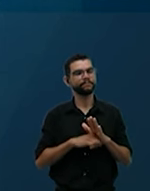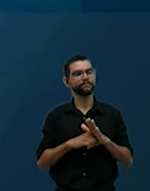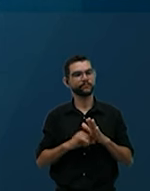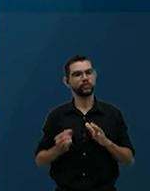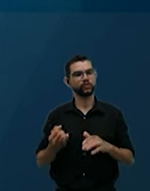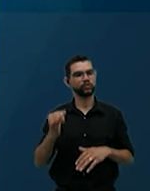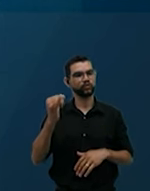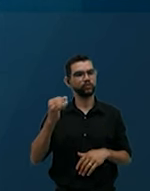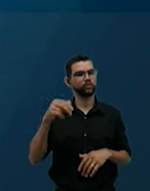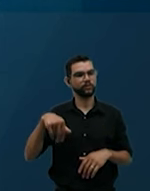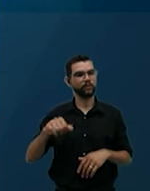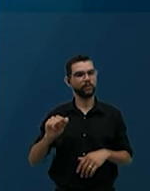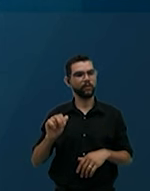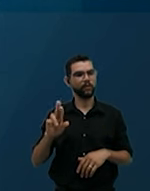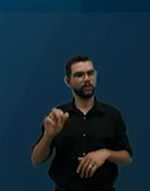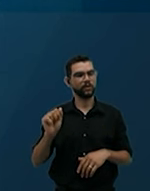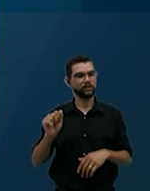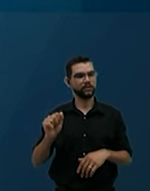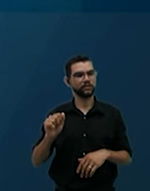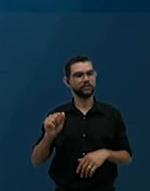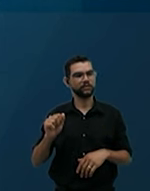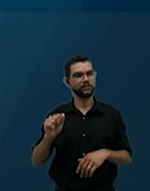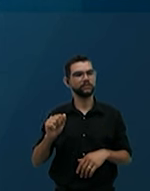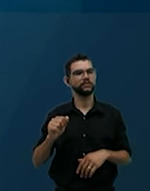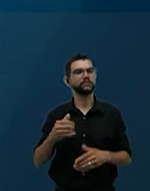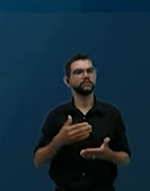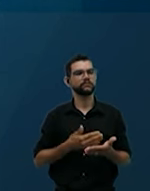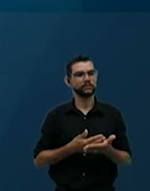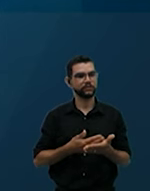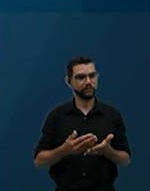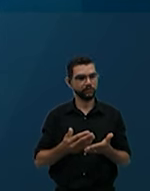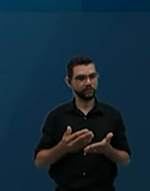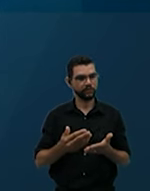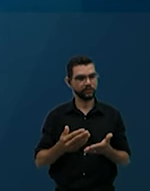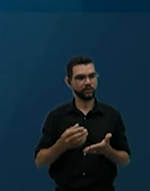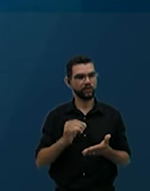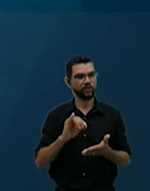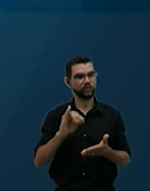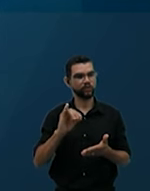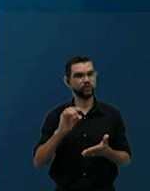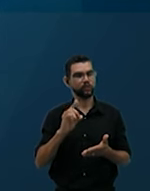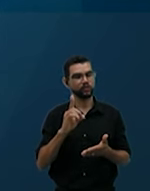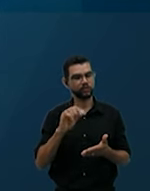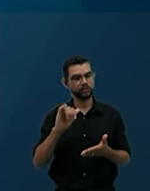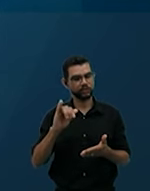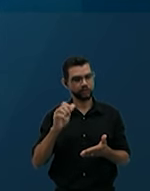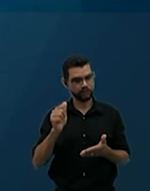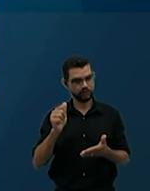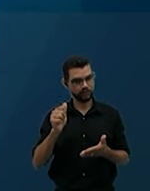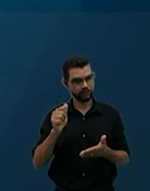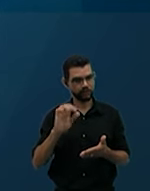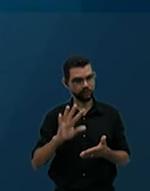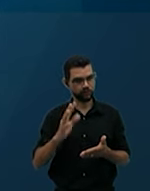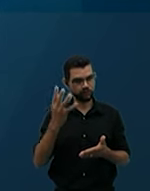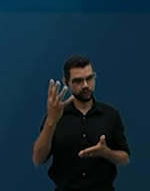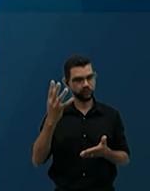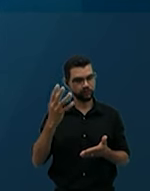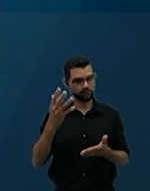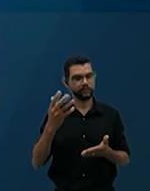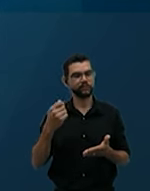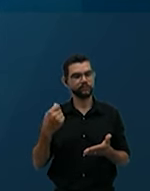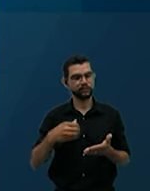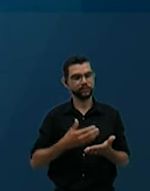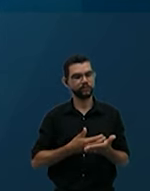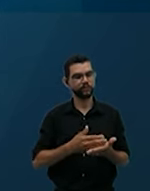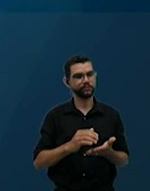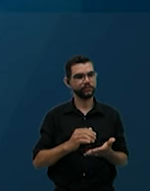a data em que o ato foi praticado. Eu trago casos análogos de ambas as turmas